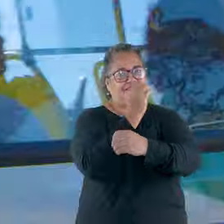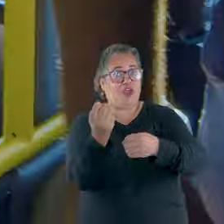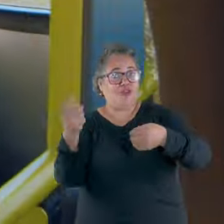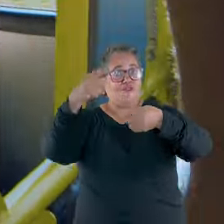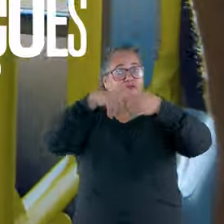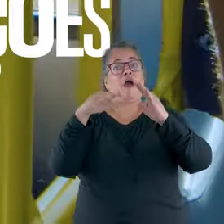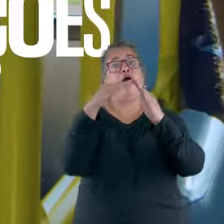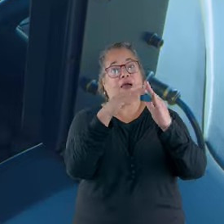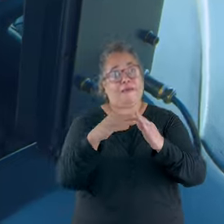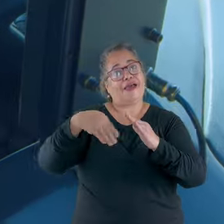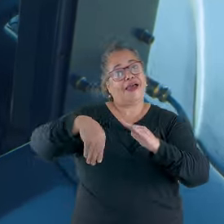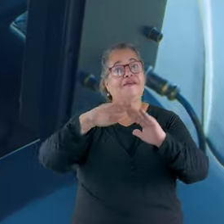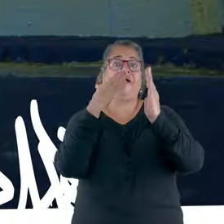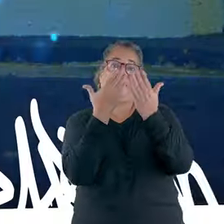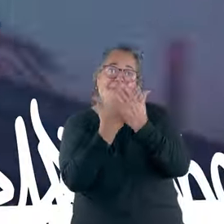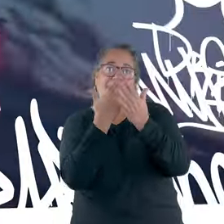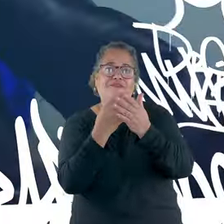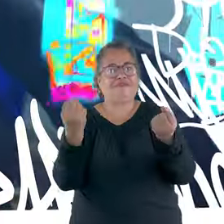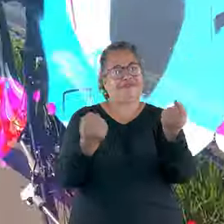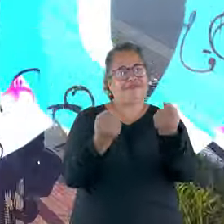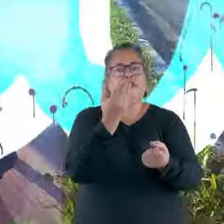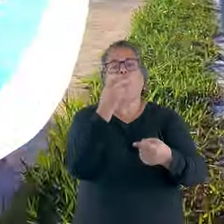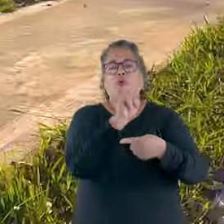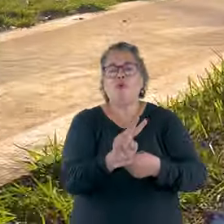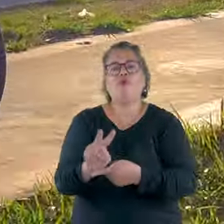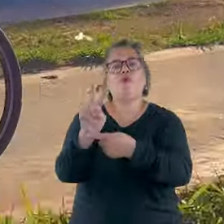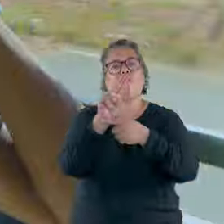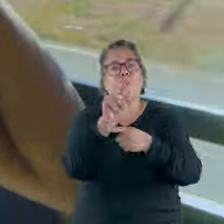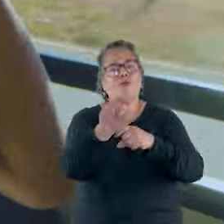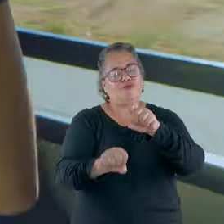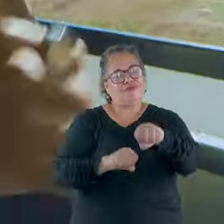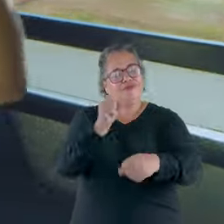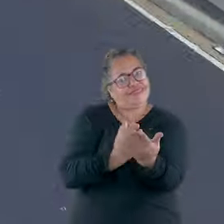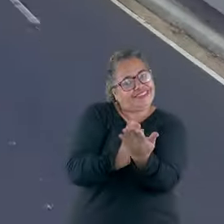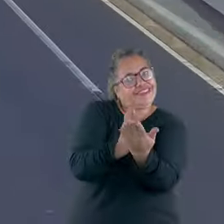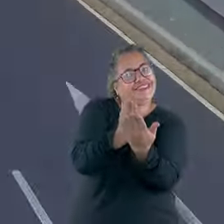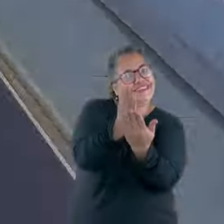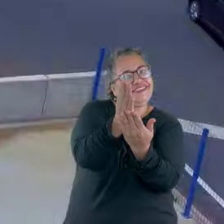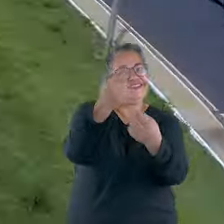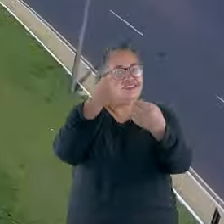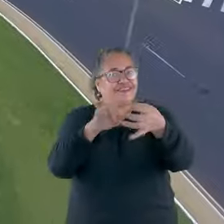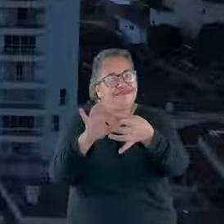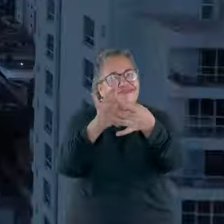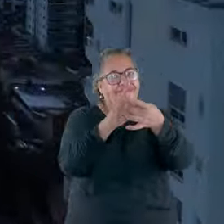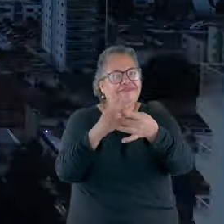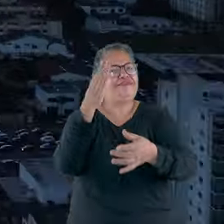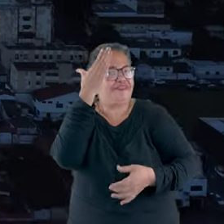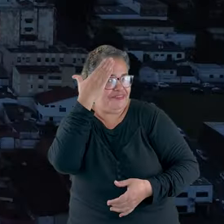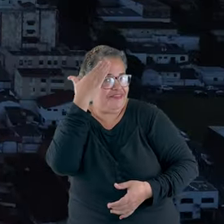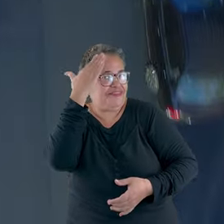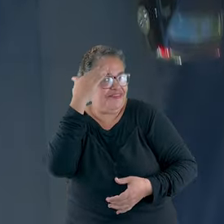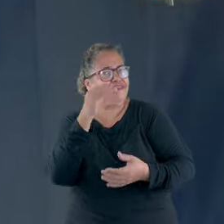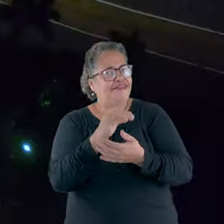pra sair da faculdade, pra quem carrega a galera, pra quem salva a janta, pra quem luta e pedala cada km contra. Cidade conectada, cê